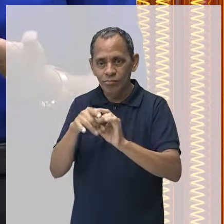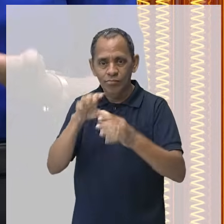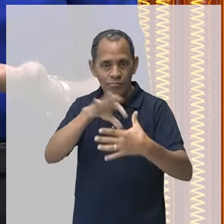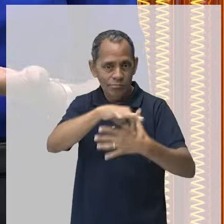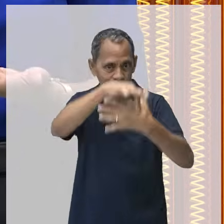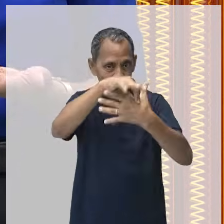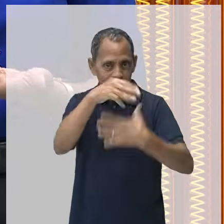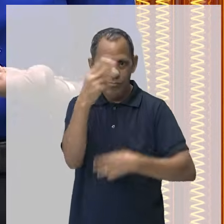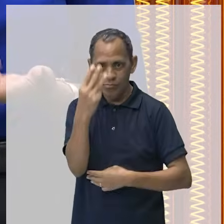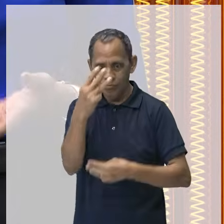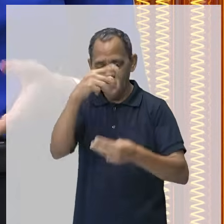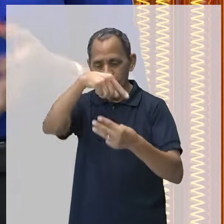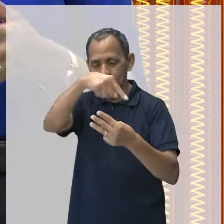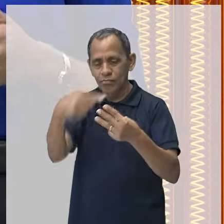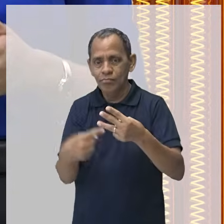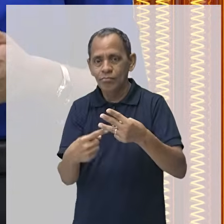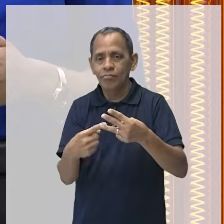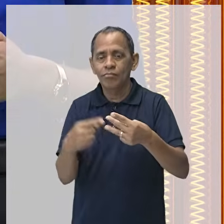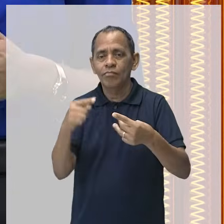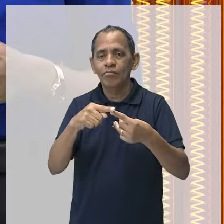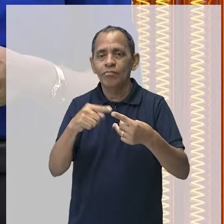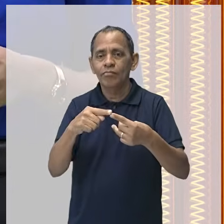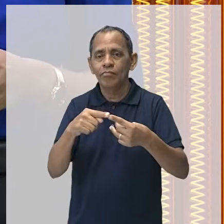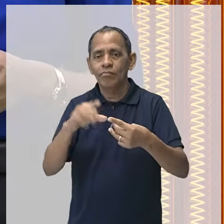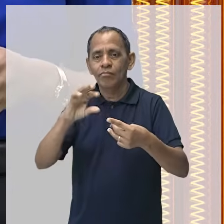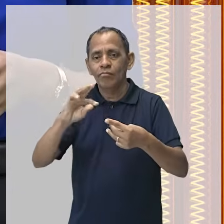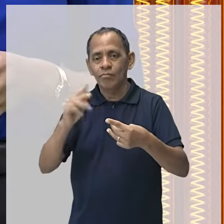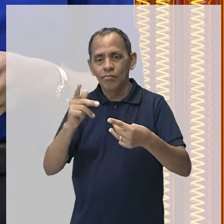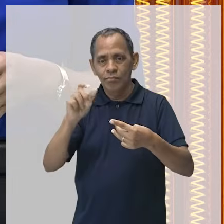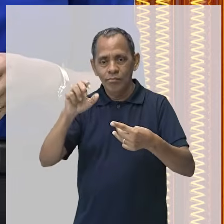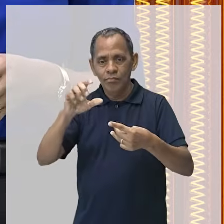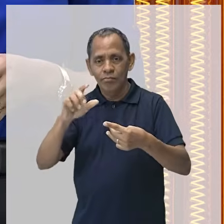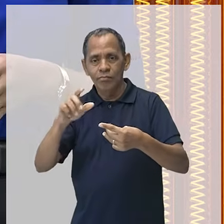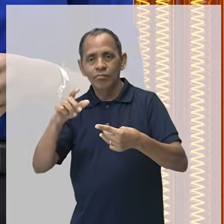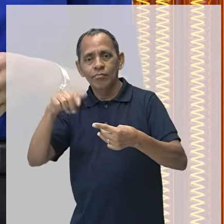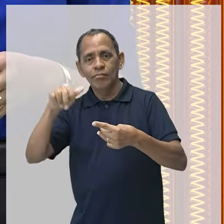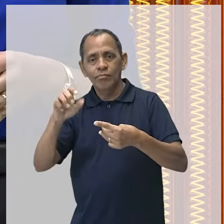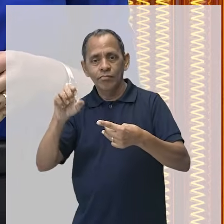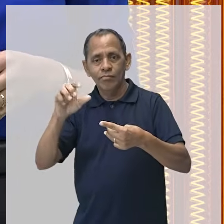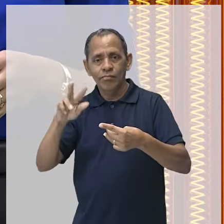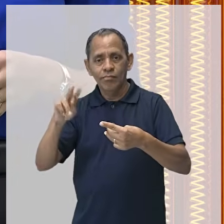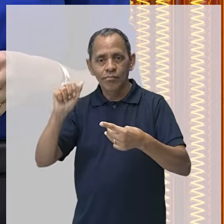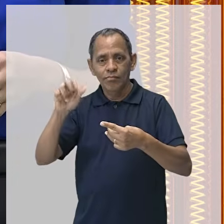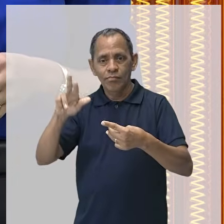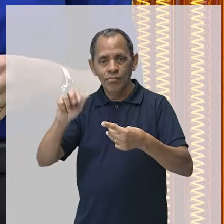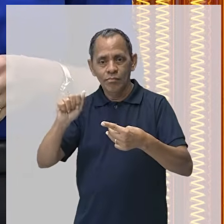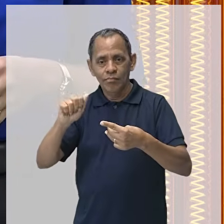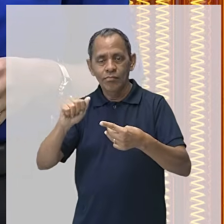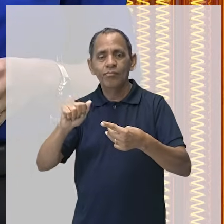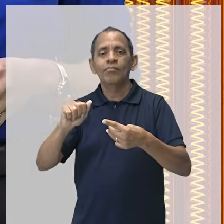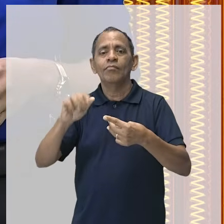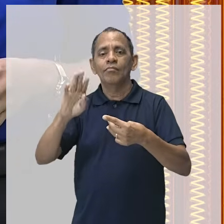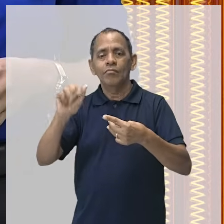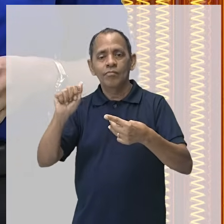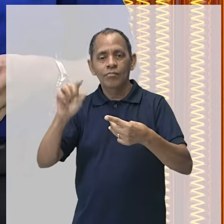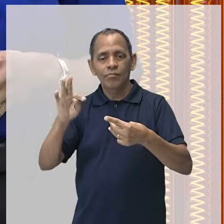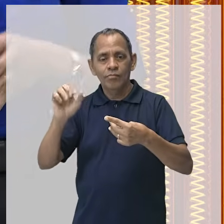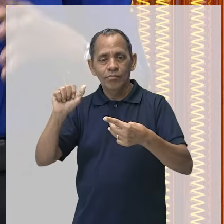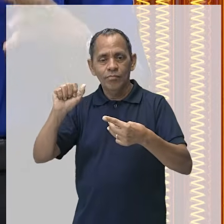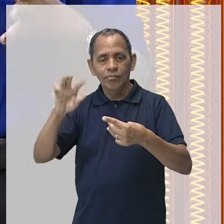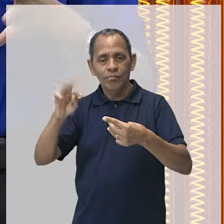dos três líderes, melhor dizendo. Então, nós temos o Che Guevara, Fulgêncio Batista e Fidel